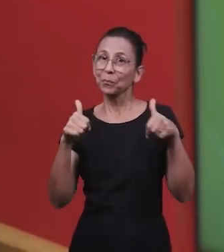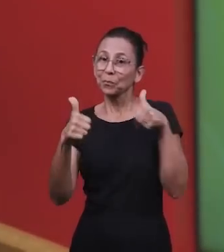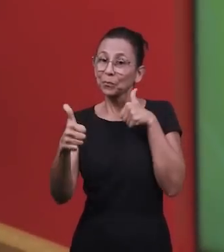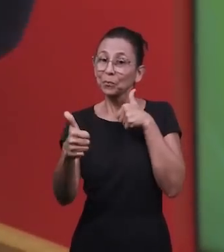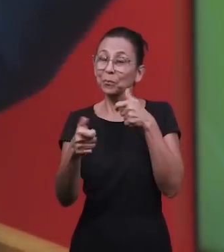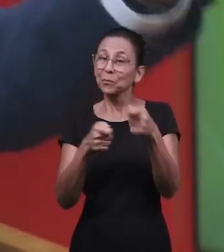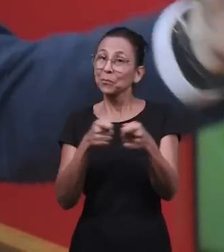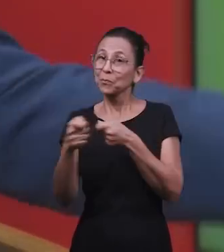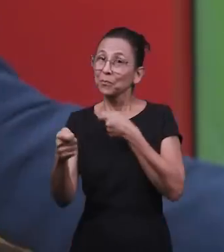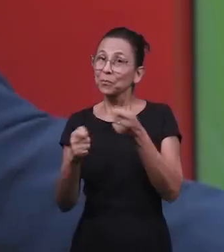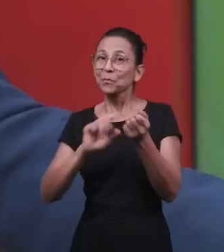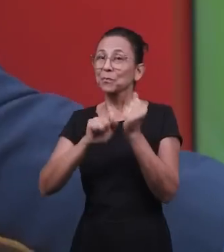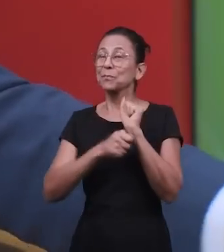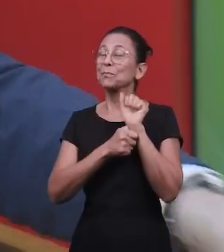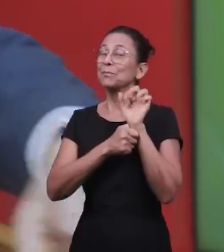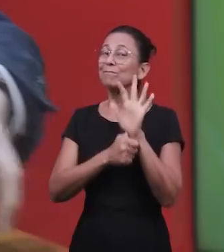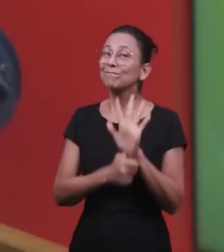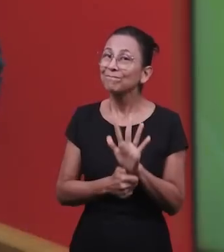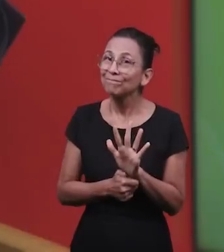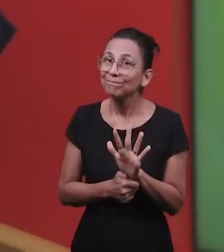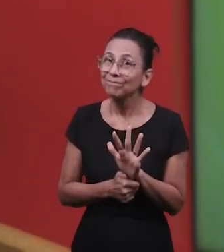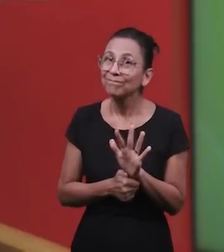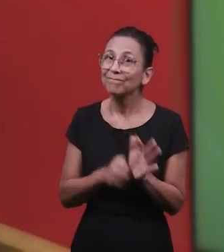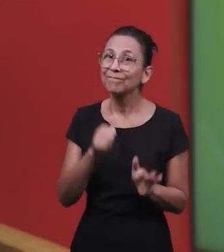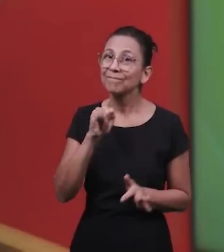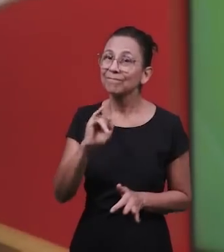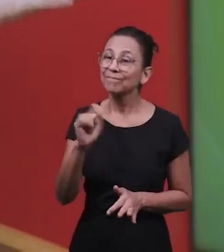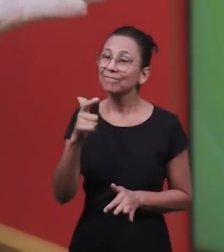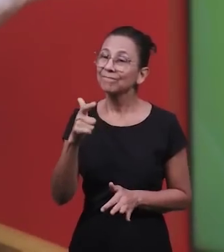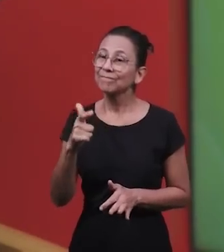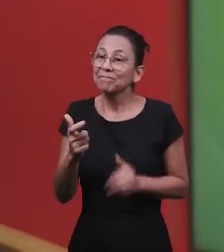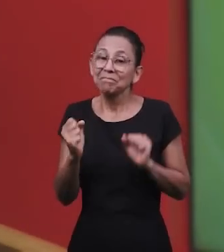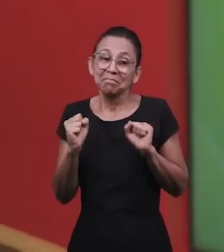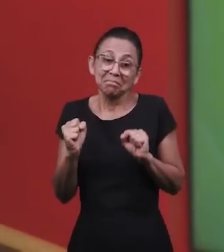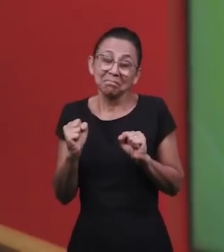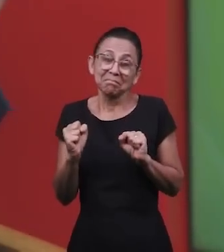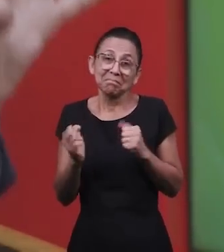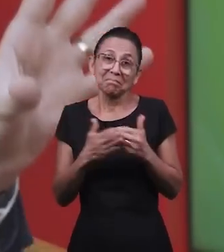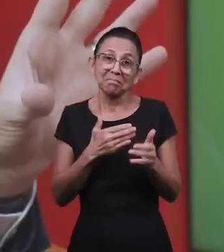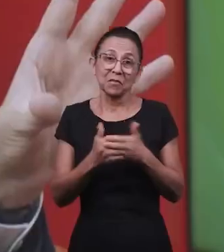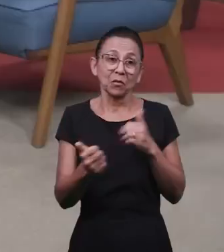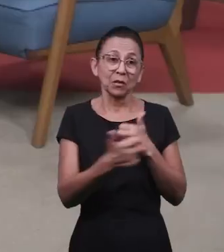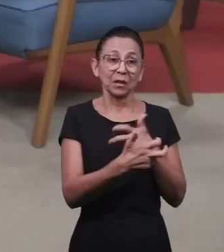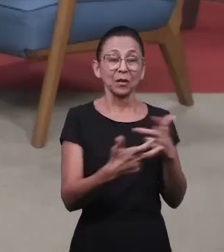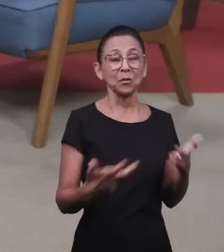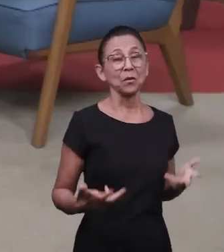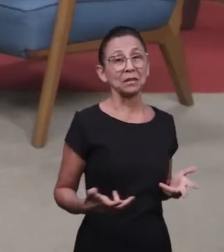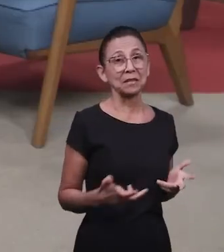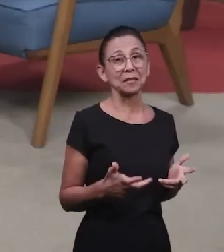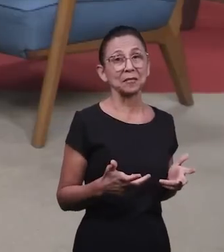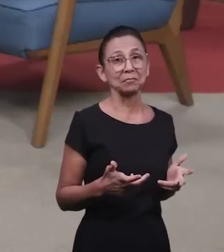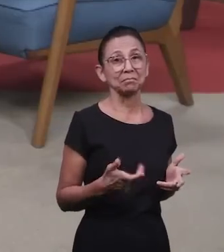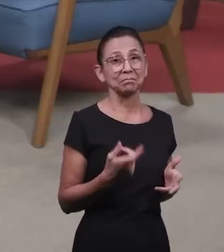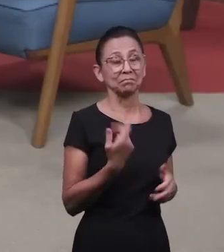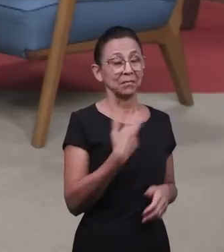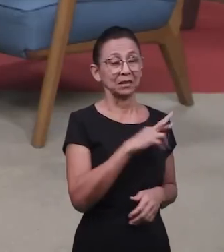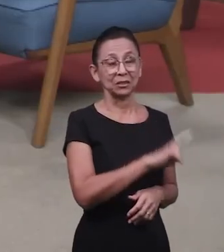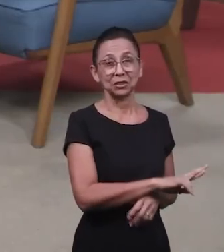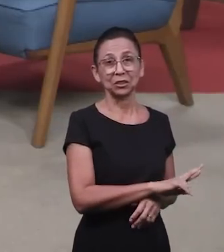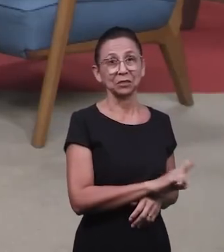revelando, mostrando os mistérios, dando a direção, pode ser qualquer coisa, menos a